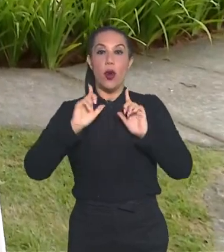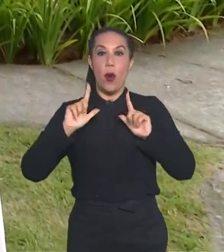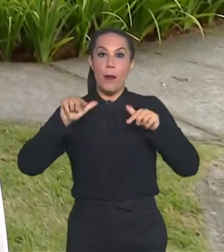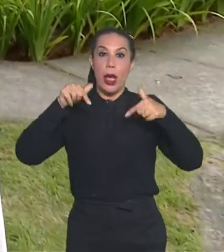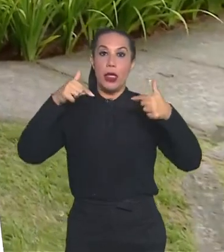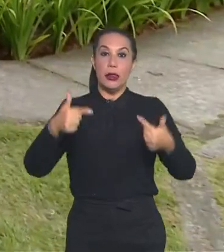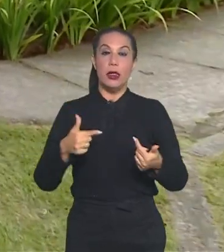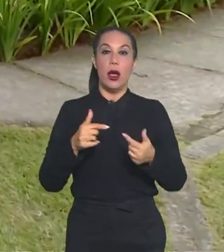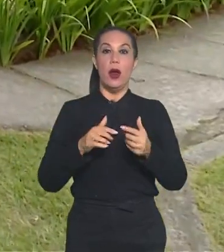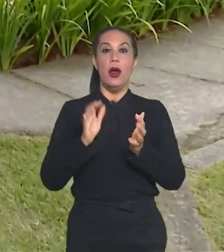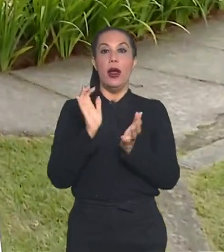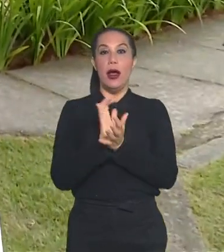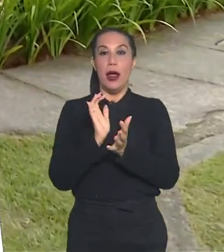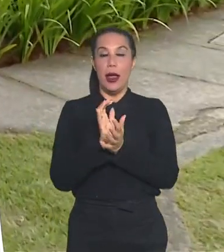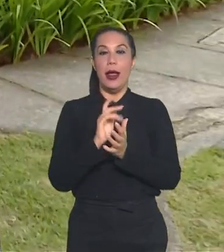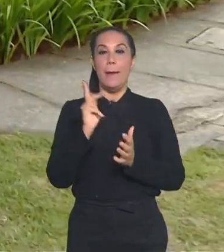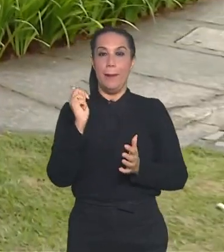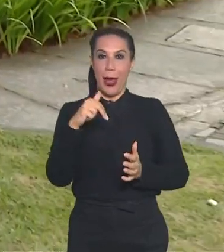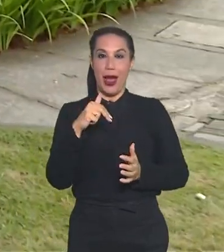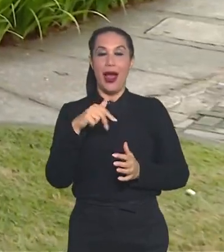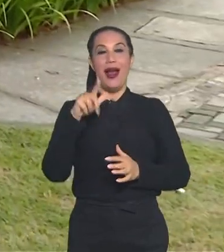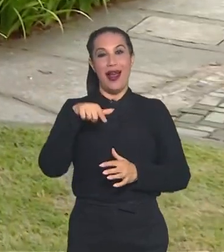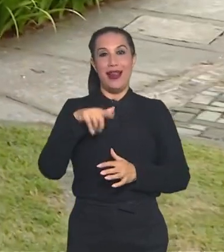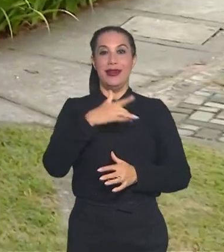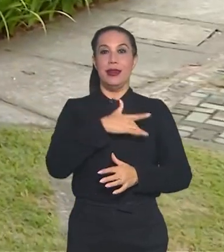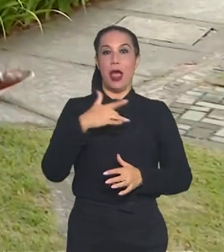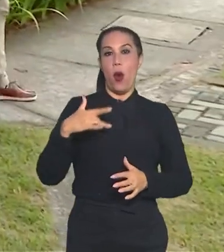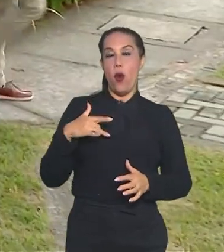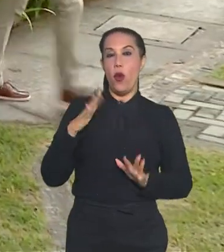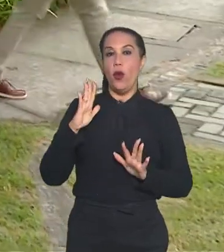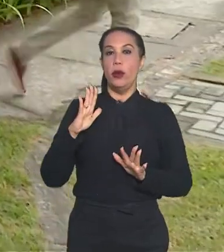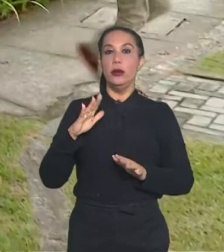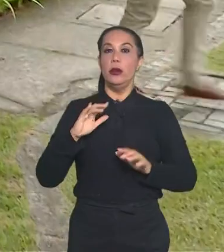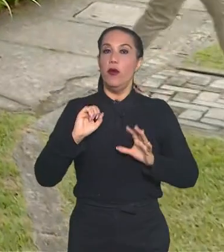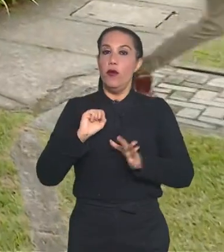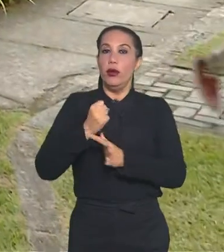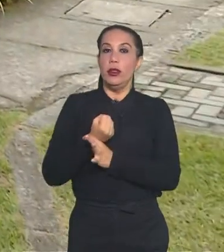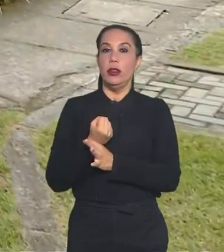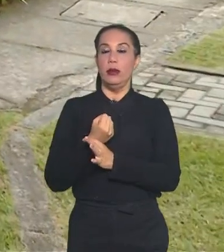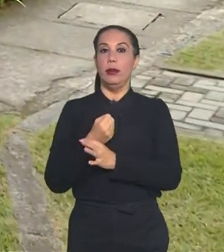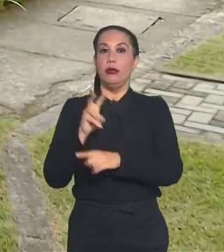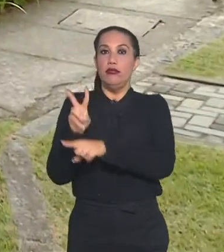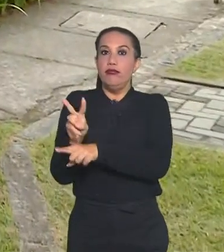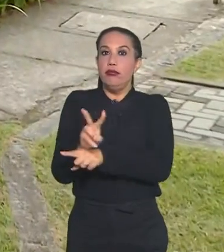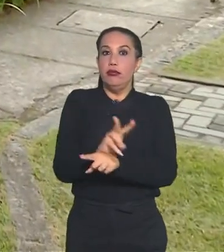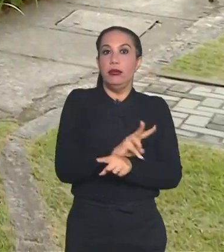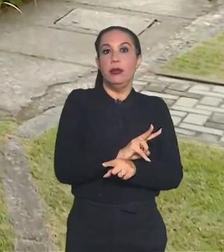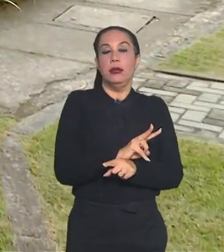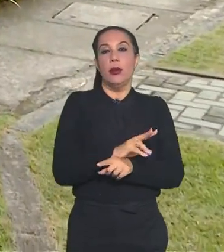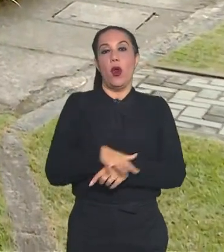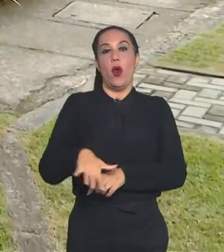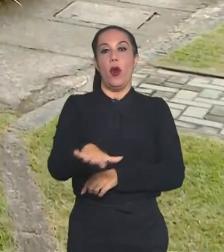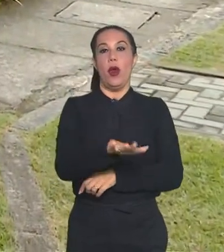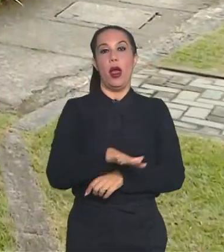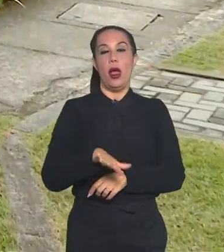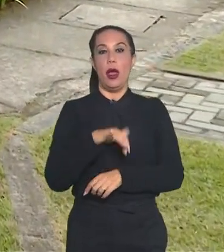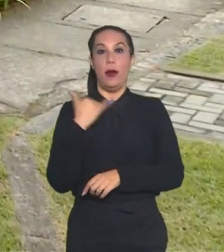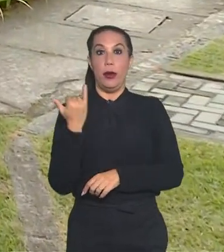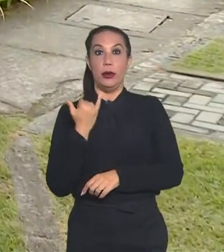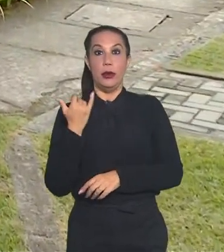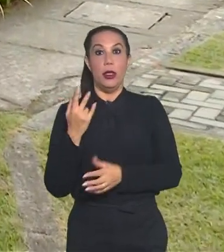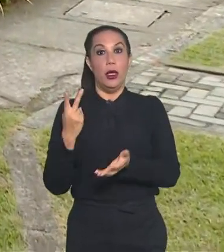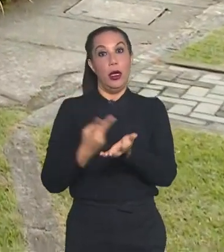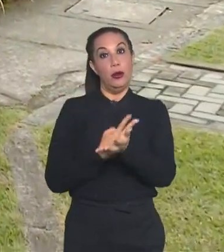da Organização Pan-Americana de Saúde para fortalecimento da vigilância na região. E claramente é importante, nós já tivemos casos